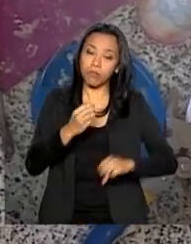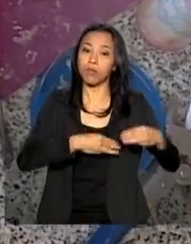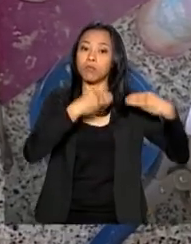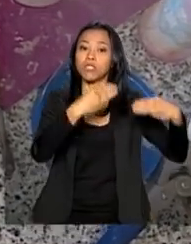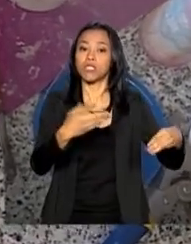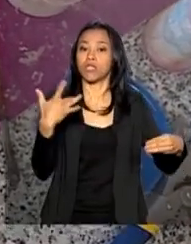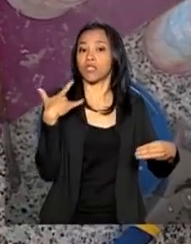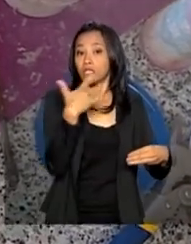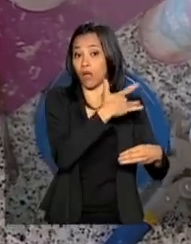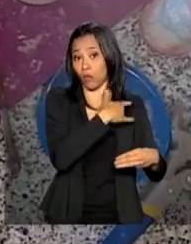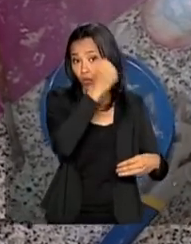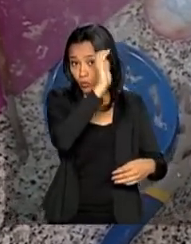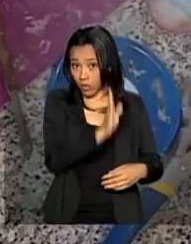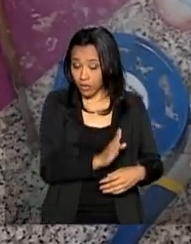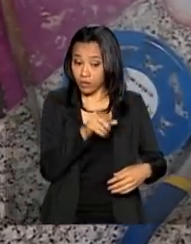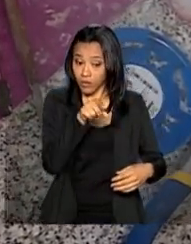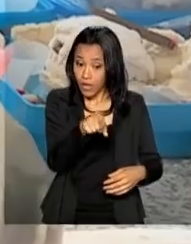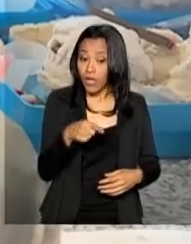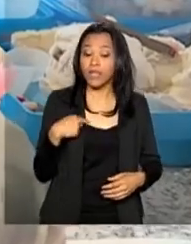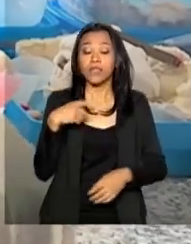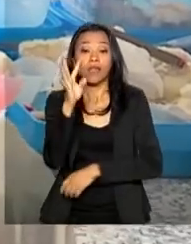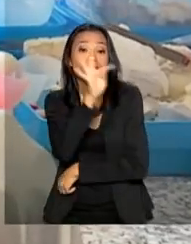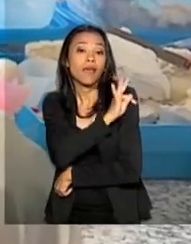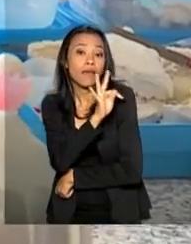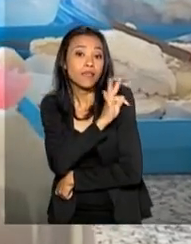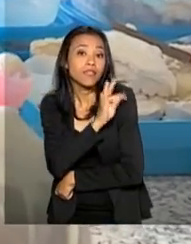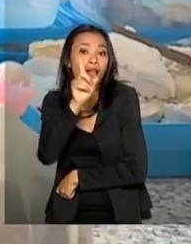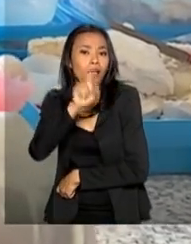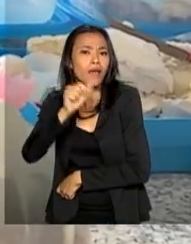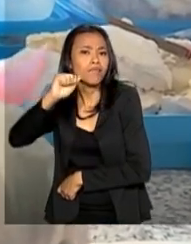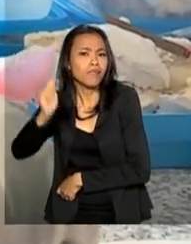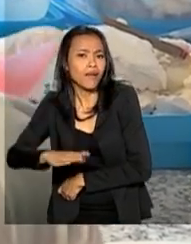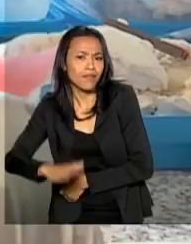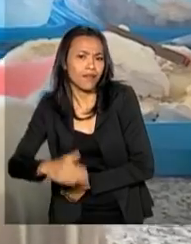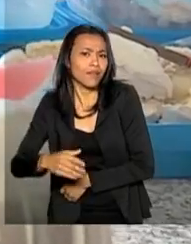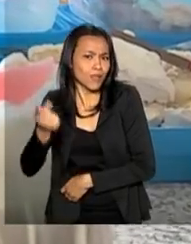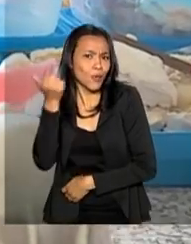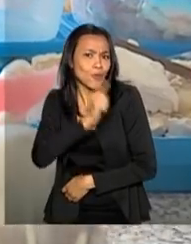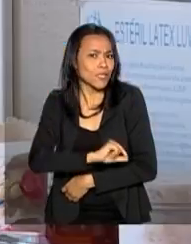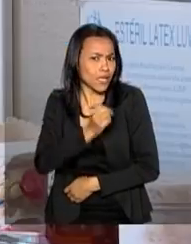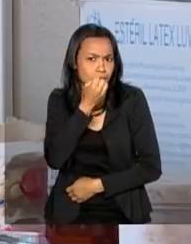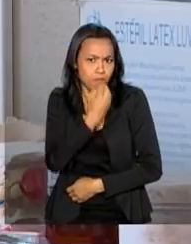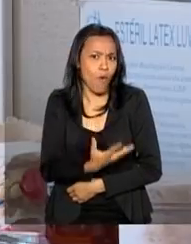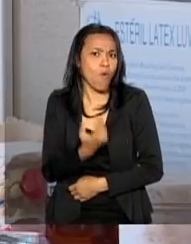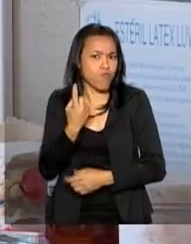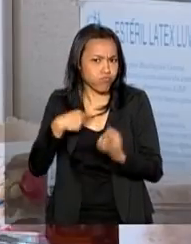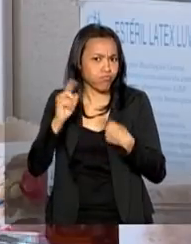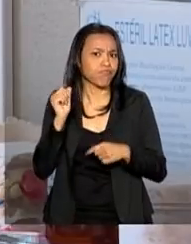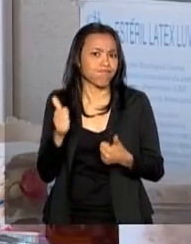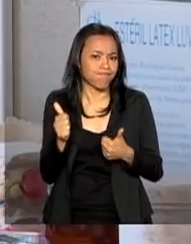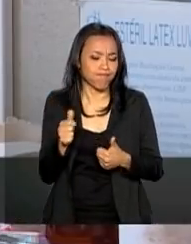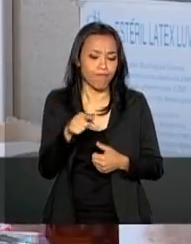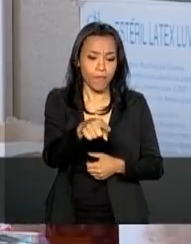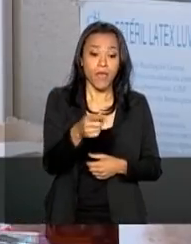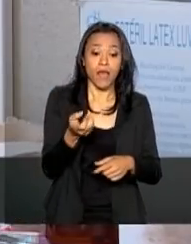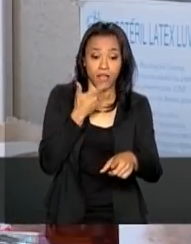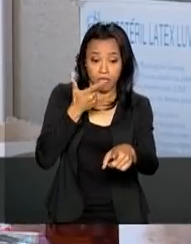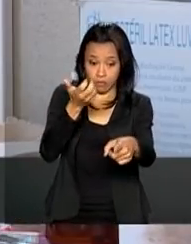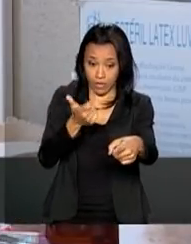do Brasil. A técnica adotada é mais barata e garante bons resultados. A técnica é